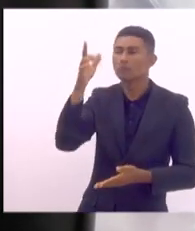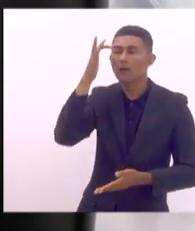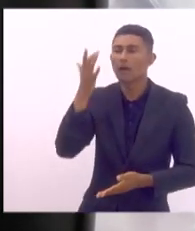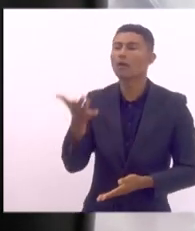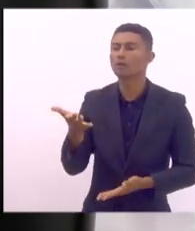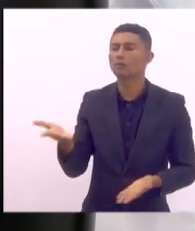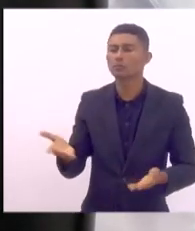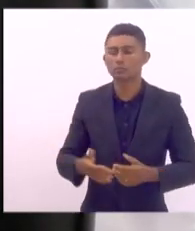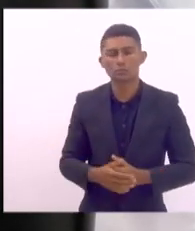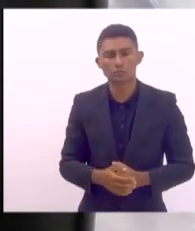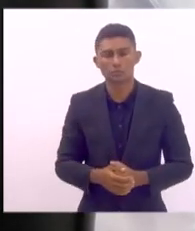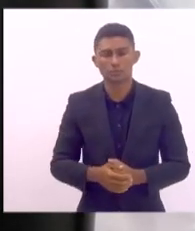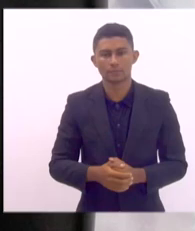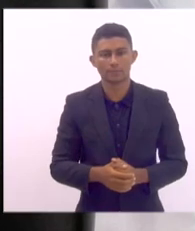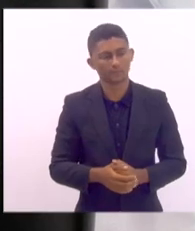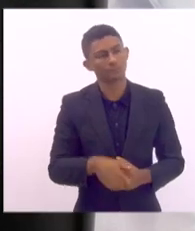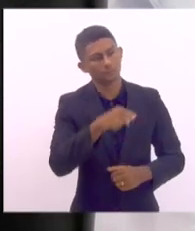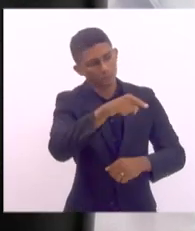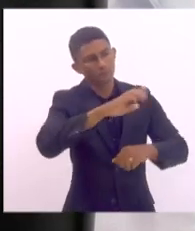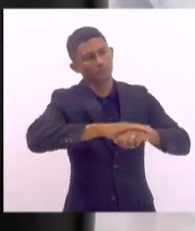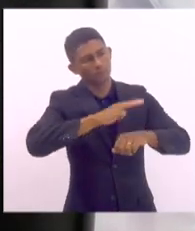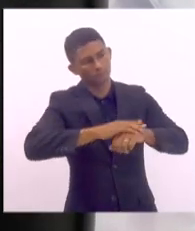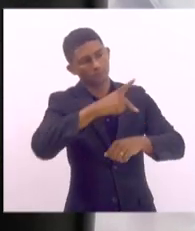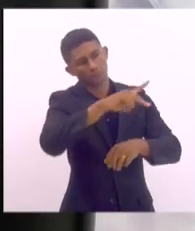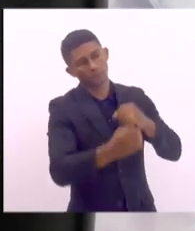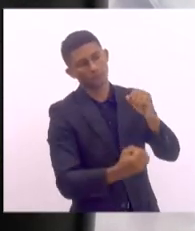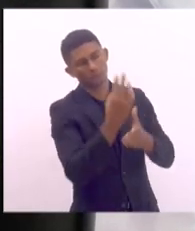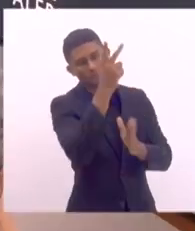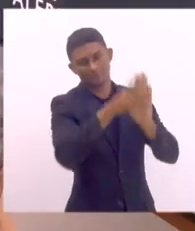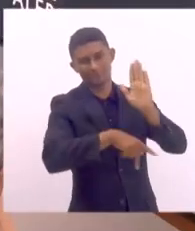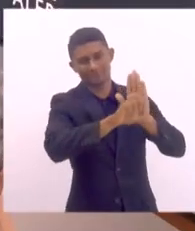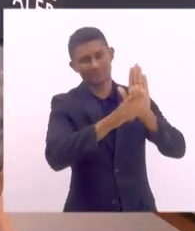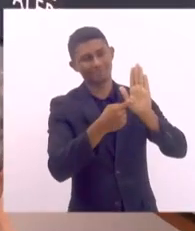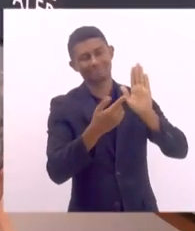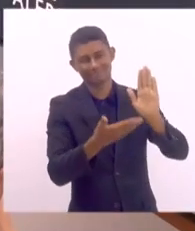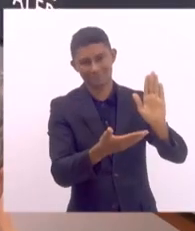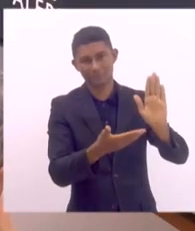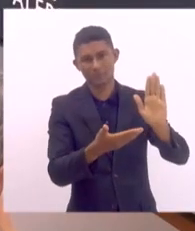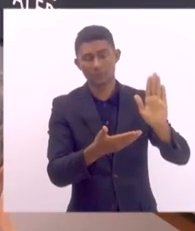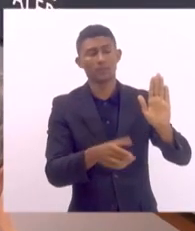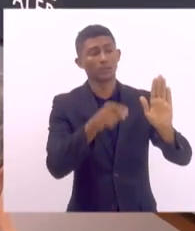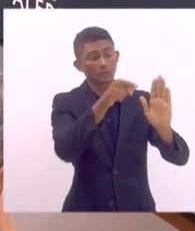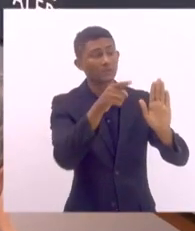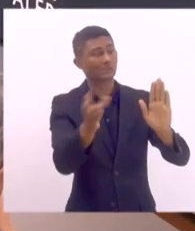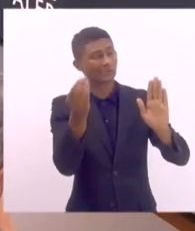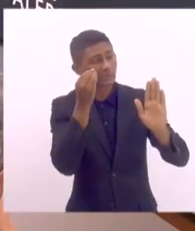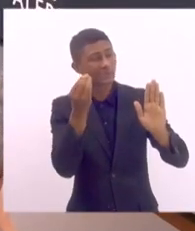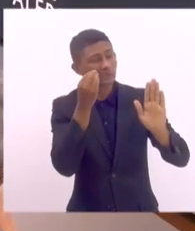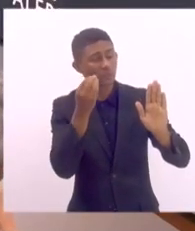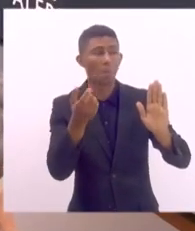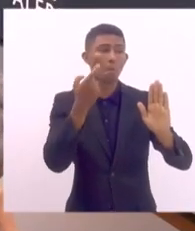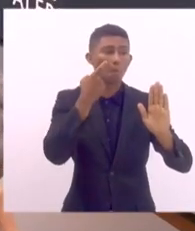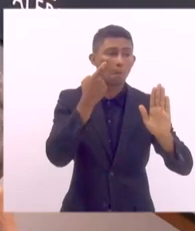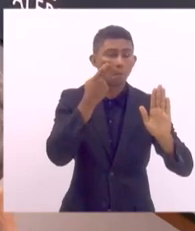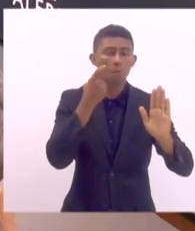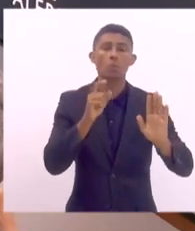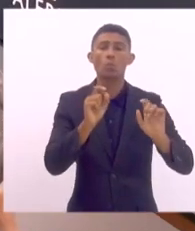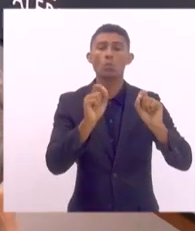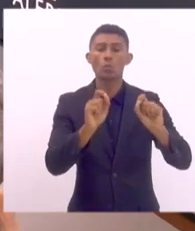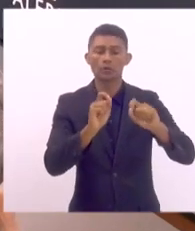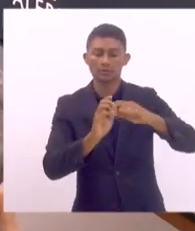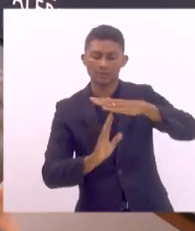Presidente, o senhor é autor do projeto. O senhor tentou trabalhar com a diferença entre o